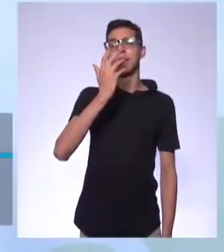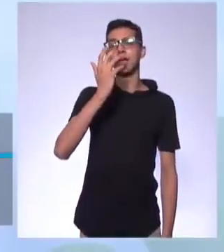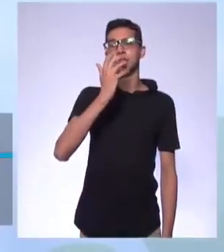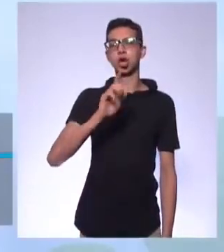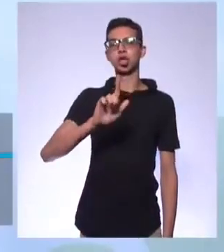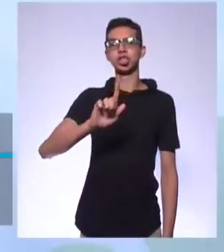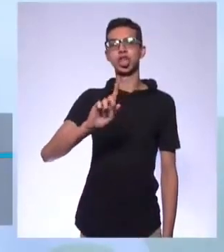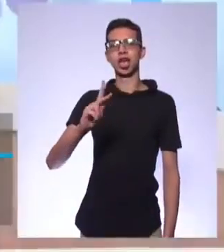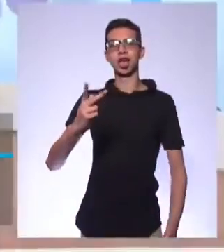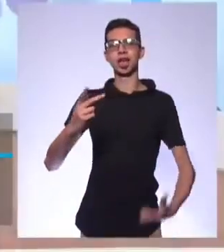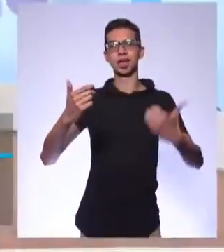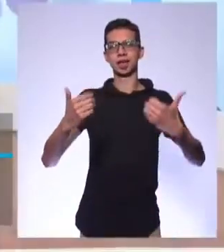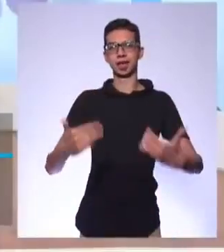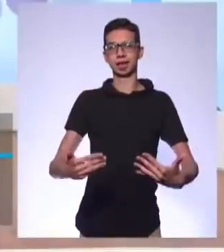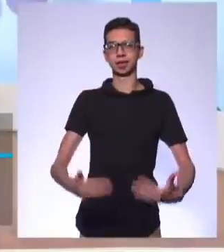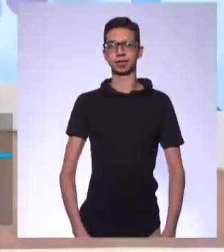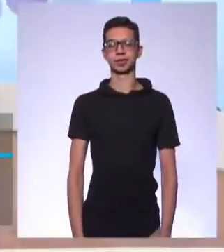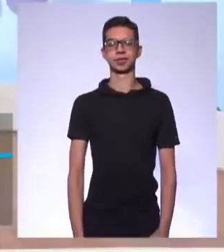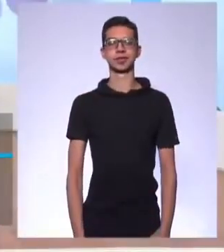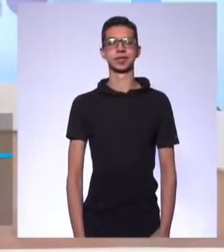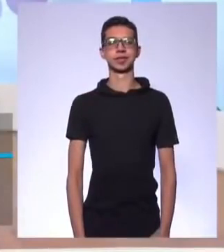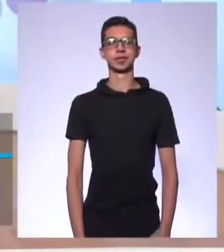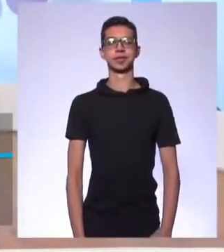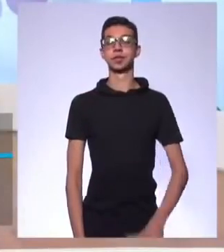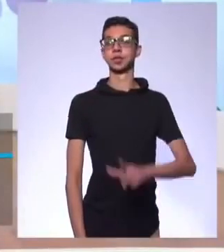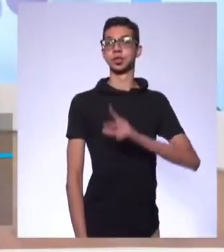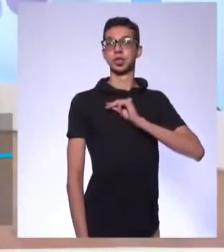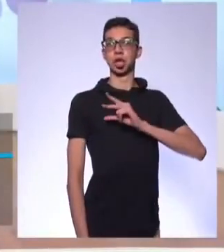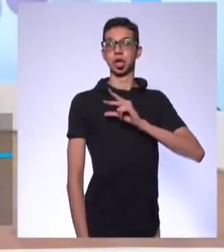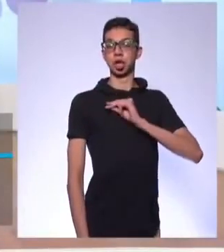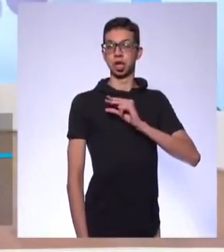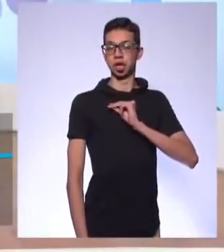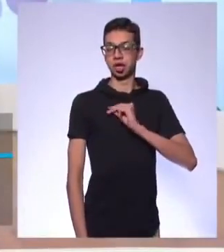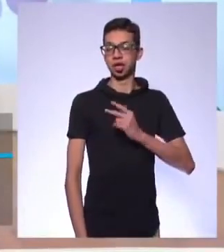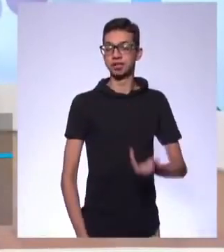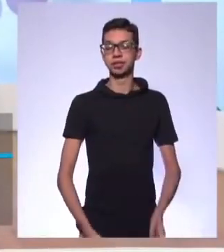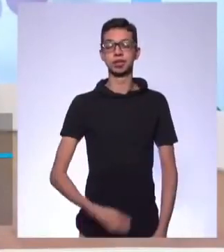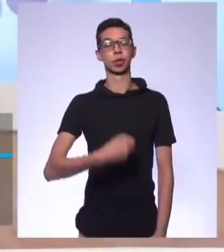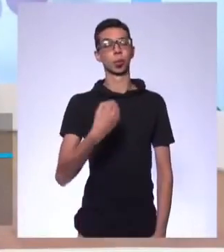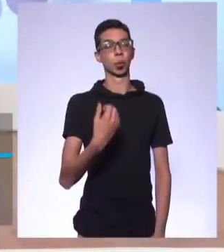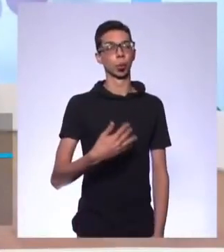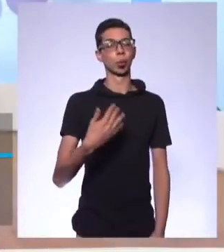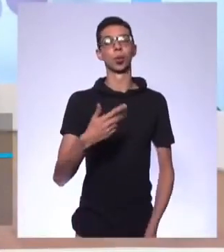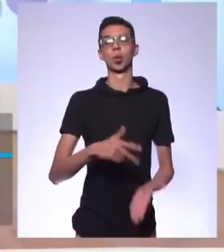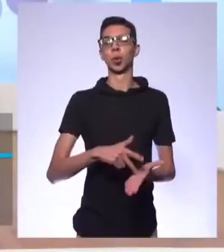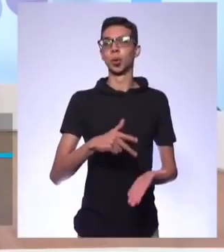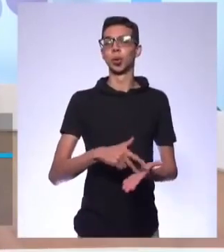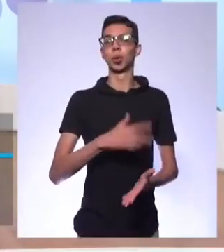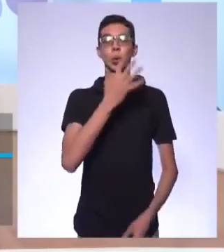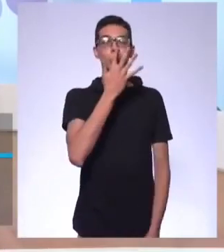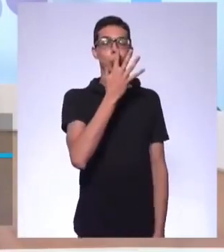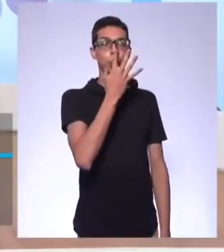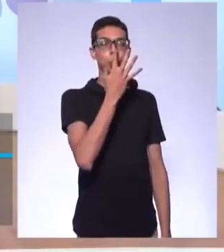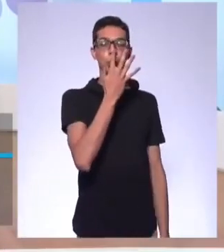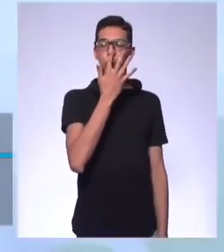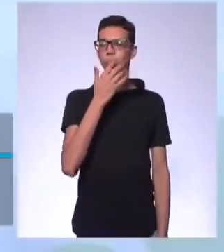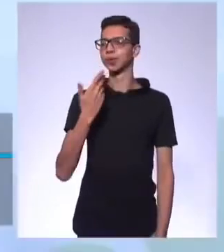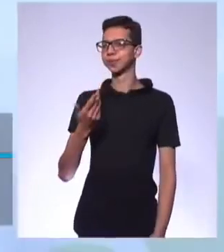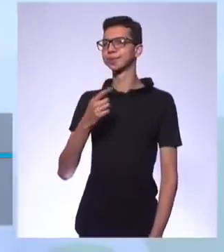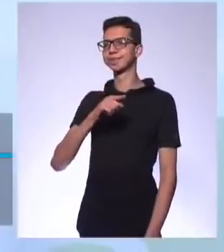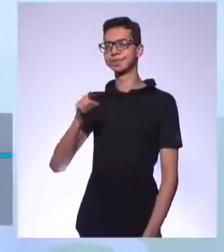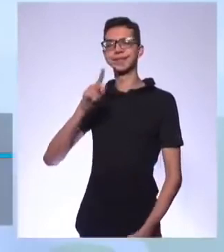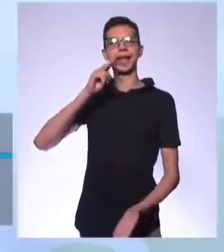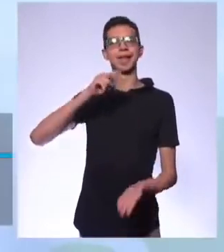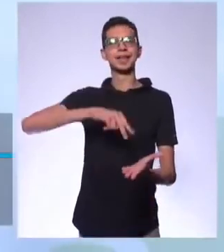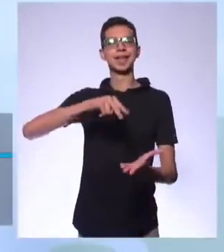expectativa. Na hora, parece hein? Caramba, que não vai acontecer sem nada. ensaio, sem ensaio. Faz ao vivo, né? Nossa, foi. Leiam, hein? Paixão Segundo o GH. Tá, então, é isso,